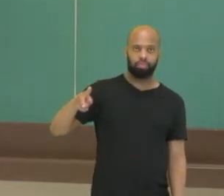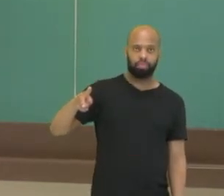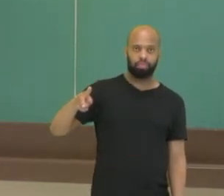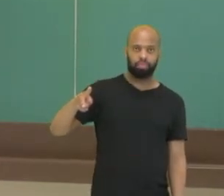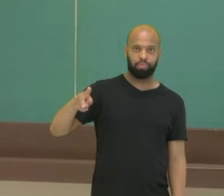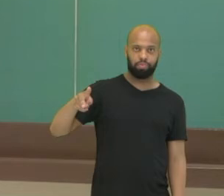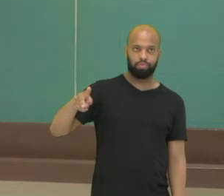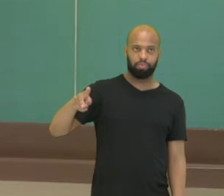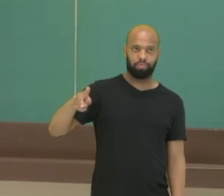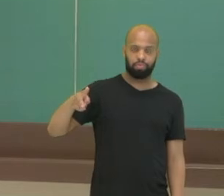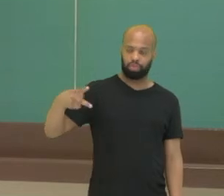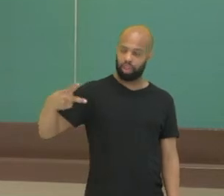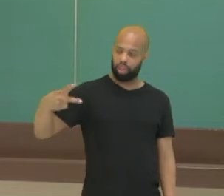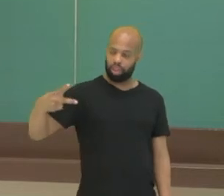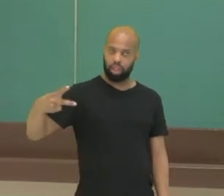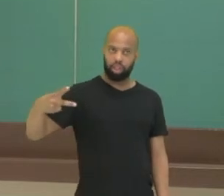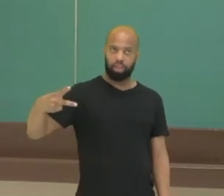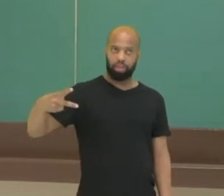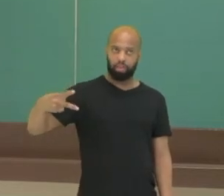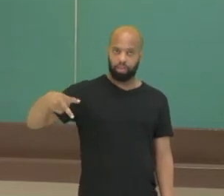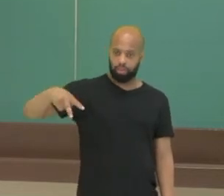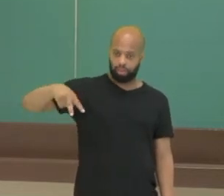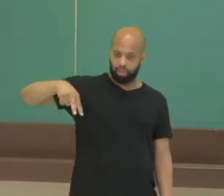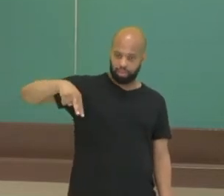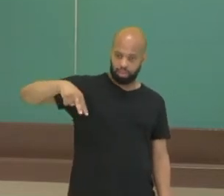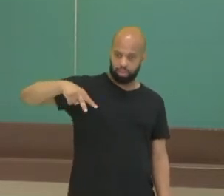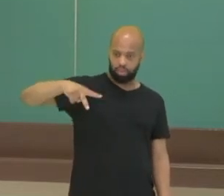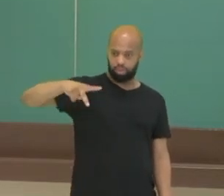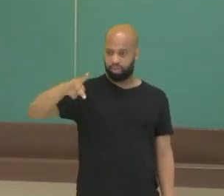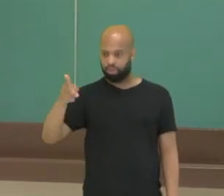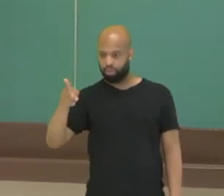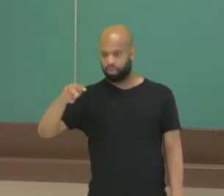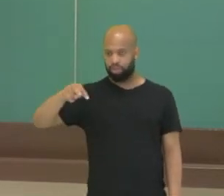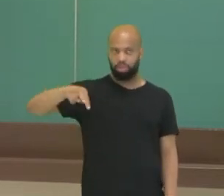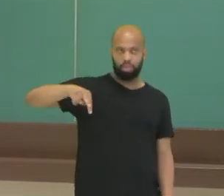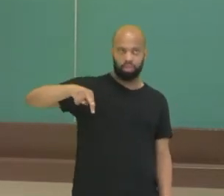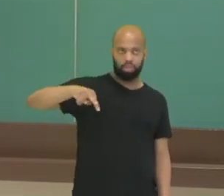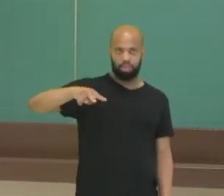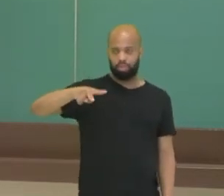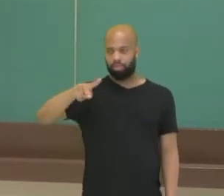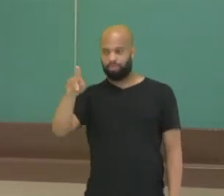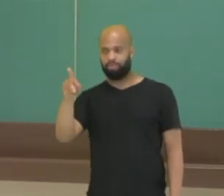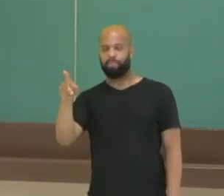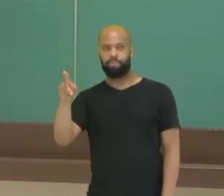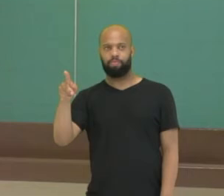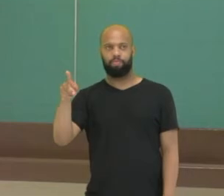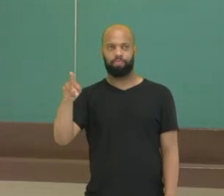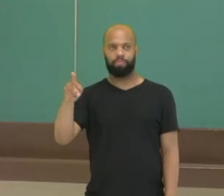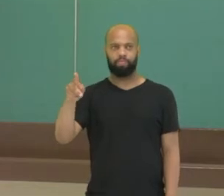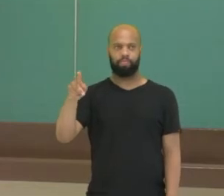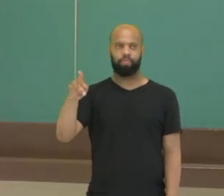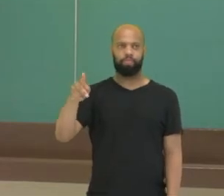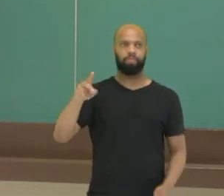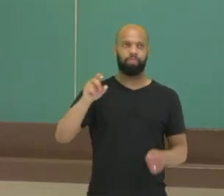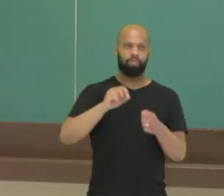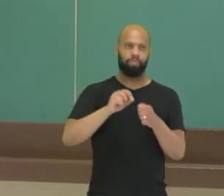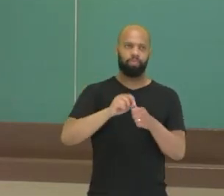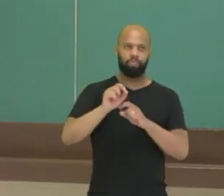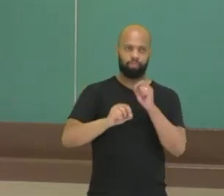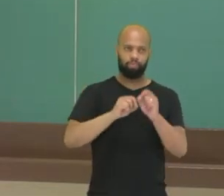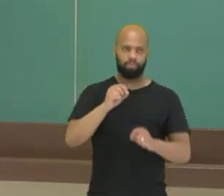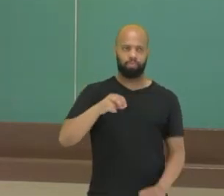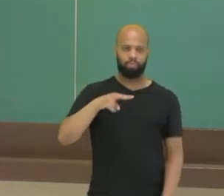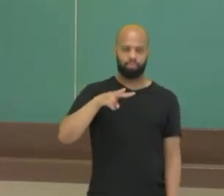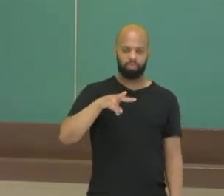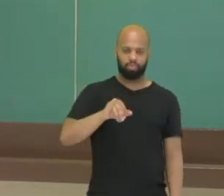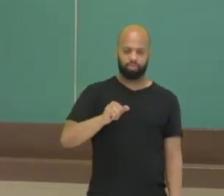E com a abertura AO, marcamos o ponto A' sobre a semirreta traçada. Então, olha só. Eu vou fazer aqui. Eu vou abrir